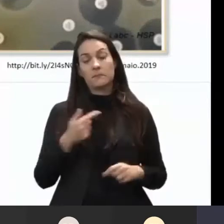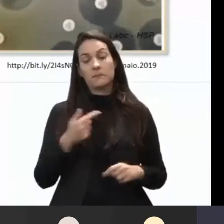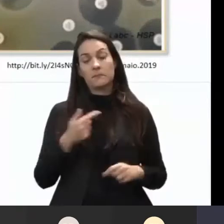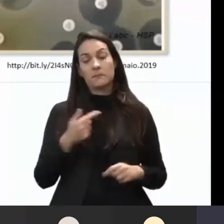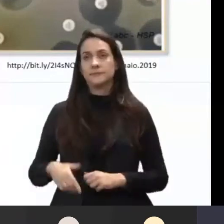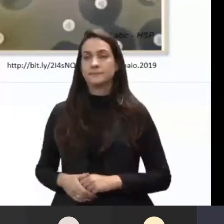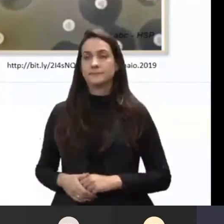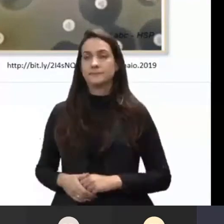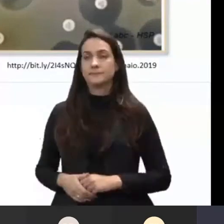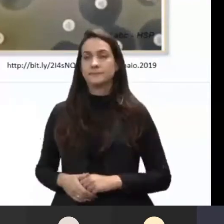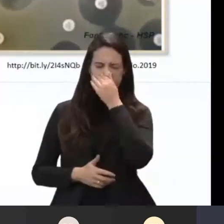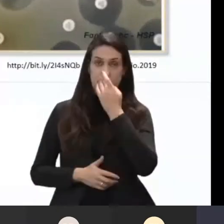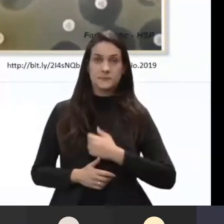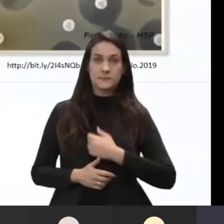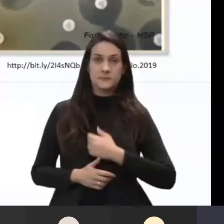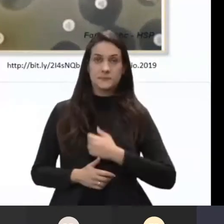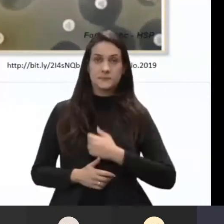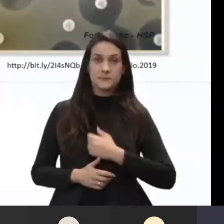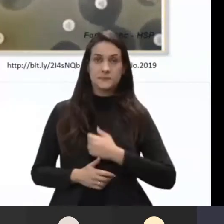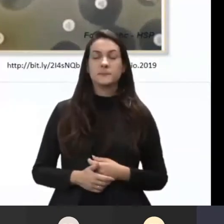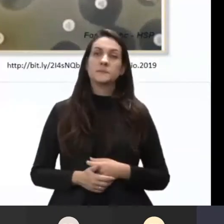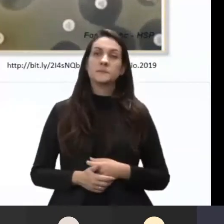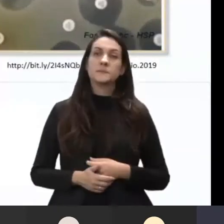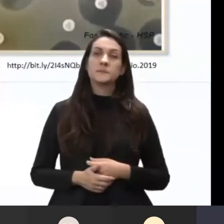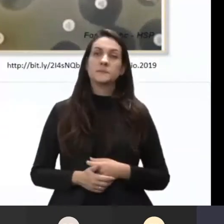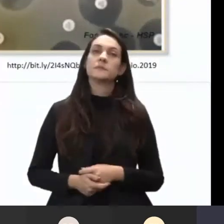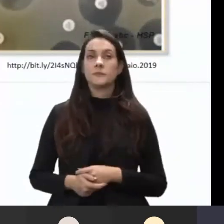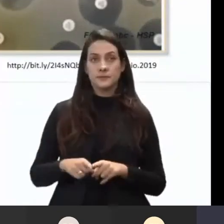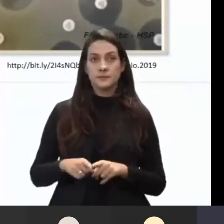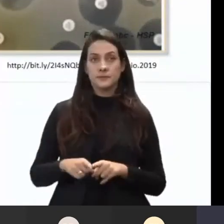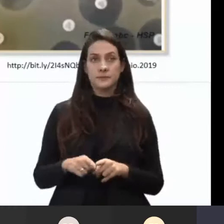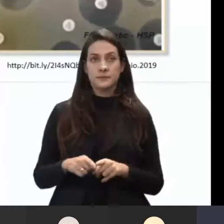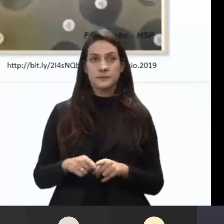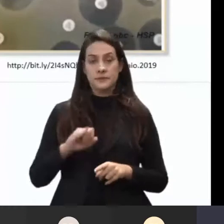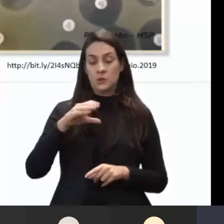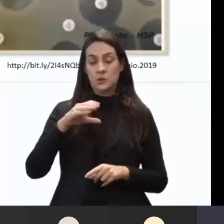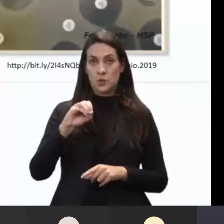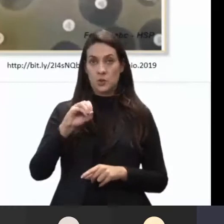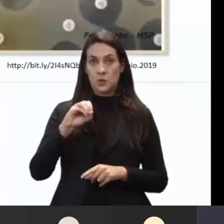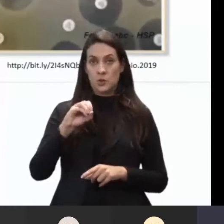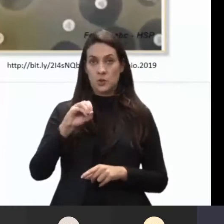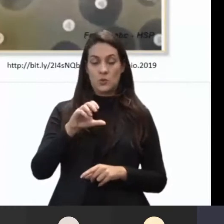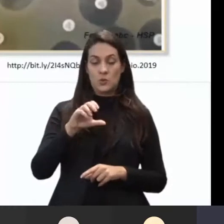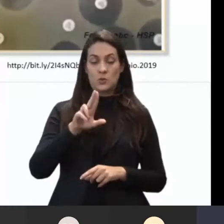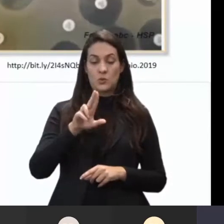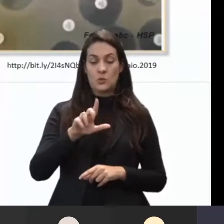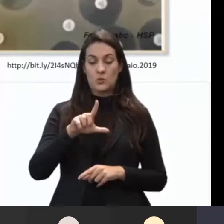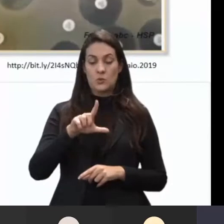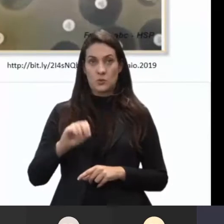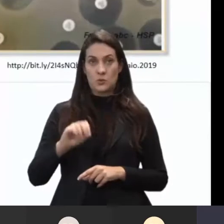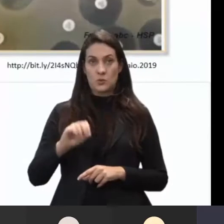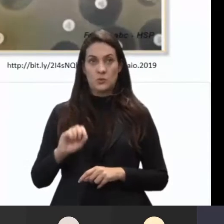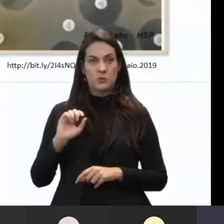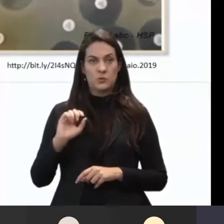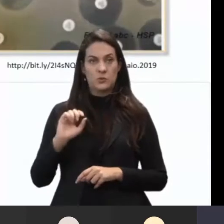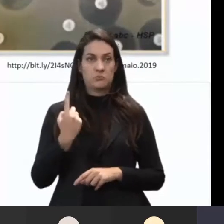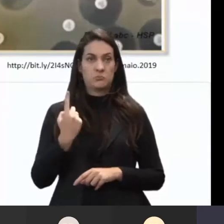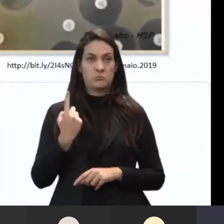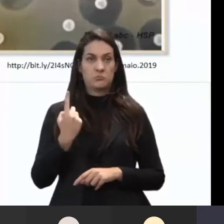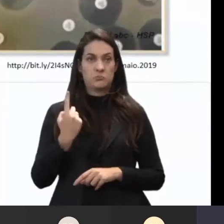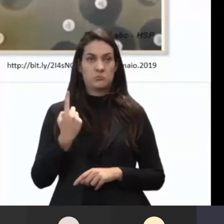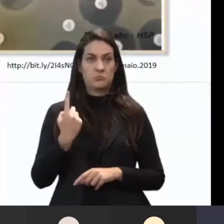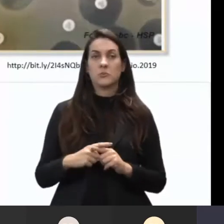Repare também que o inóculo, a semeadura, ela está estranha. Por quê? Porque não é um crescimento confluente.